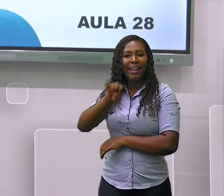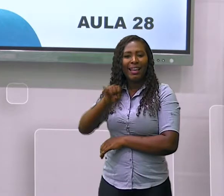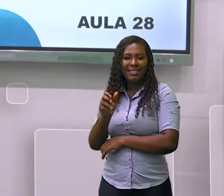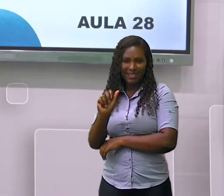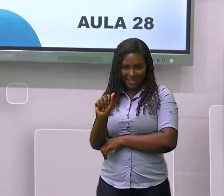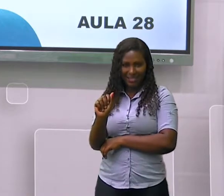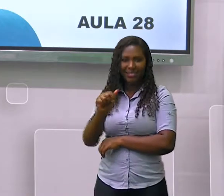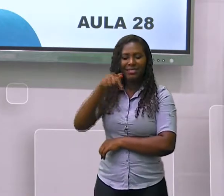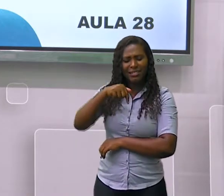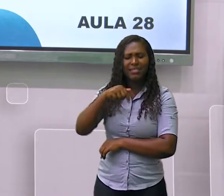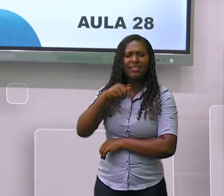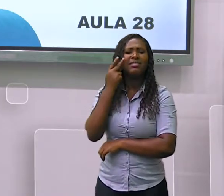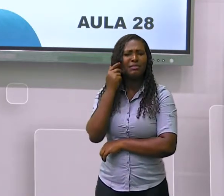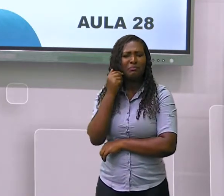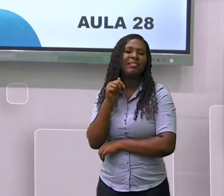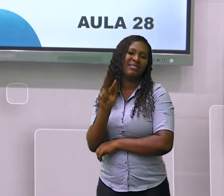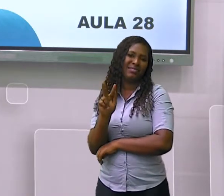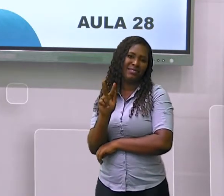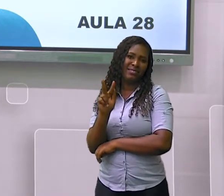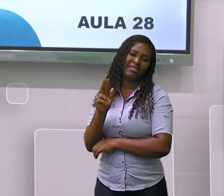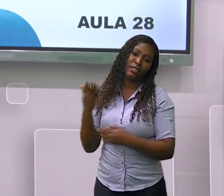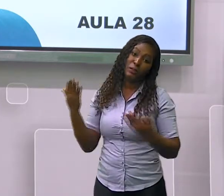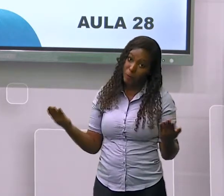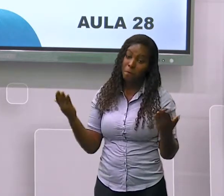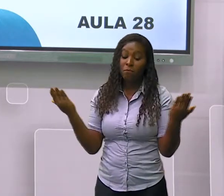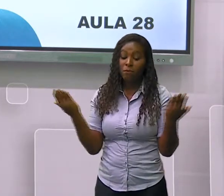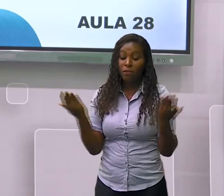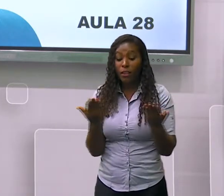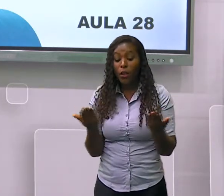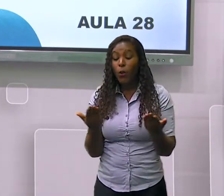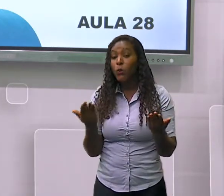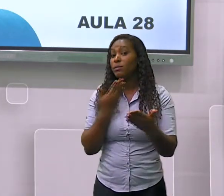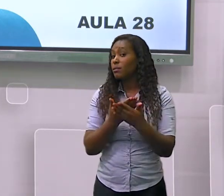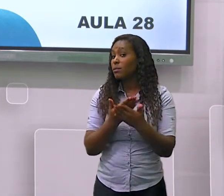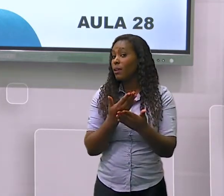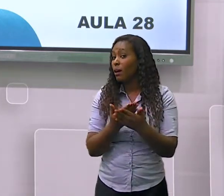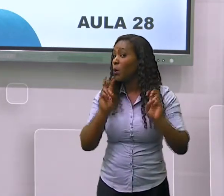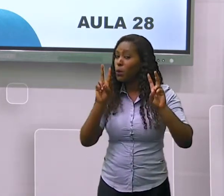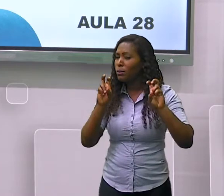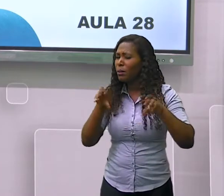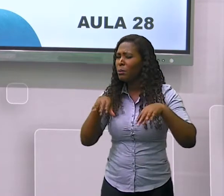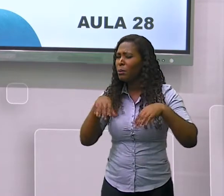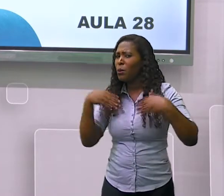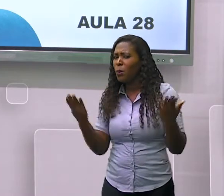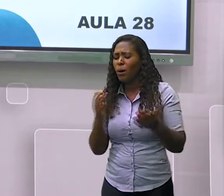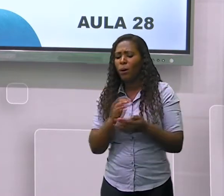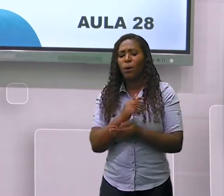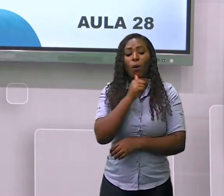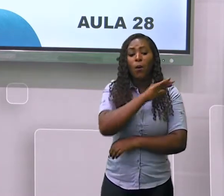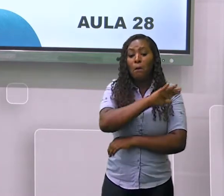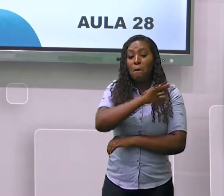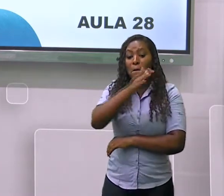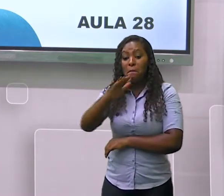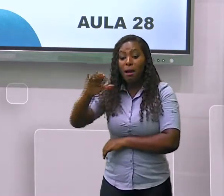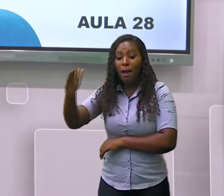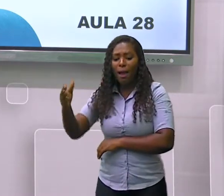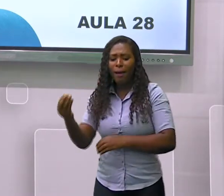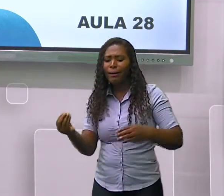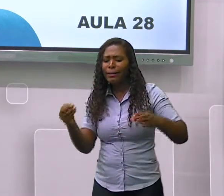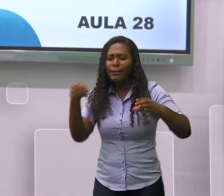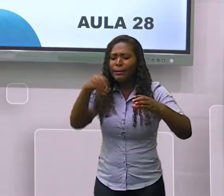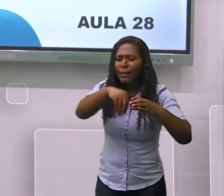SMED-GV. Na aula de hoje será estudado o tema Biodiversidade Marinha. Você já